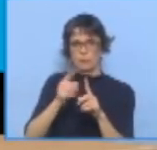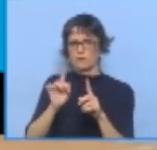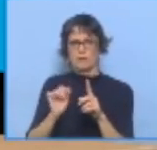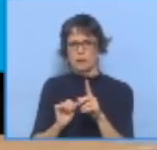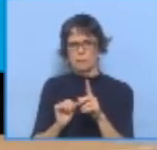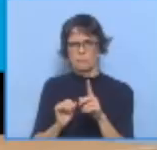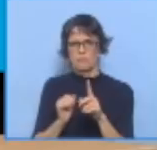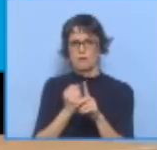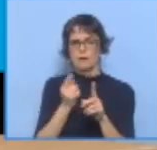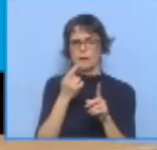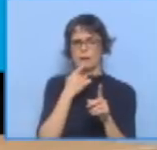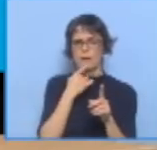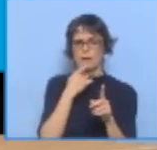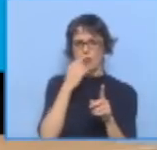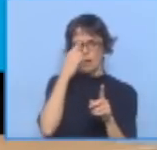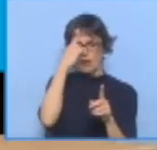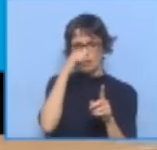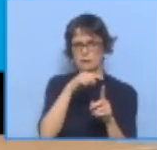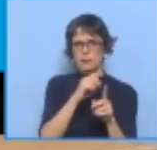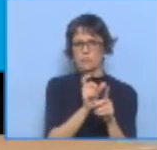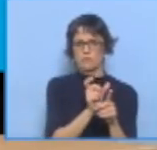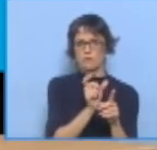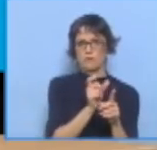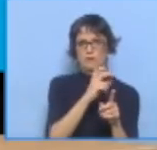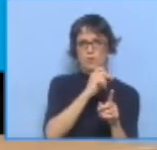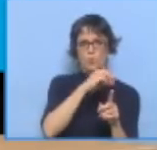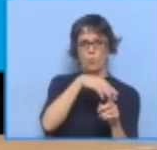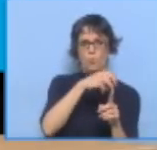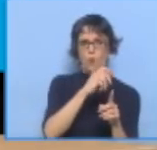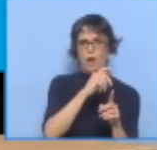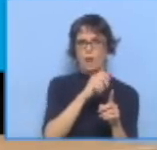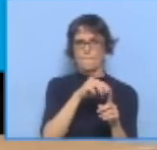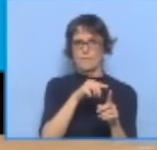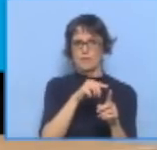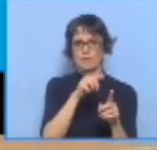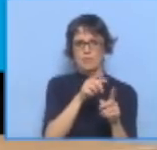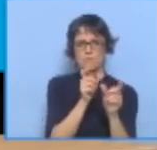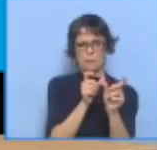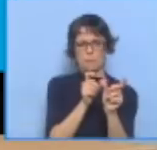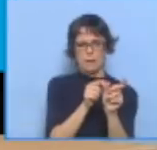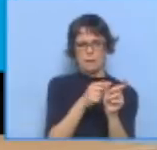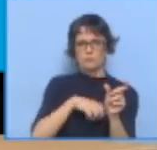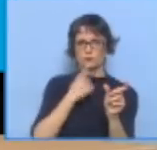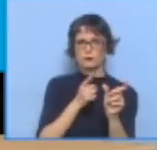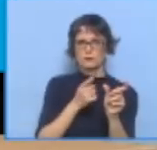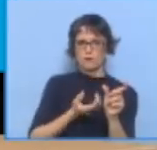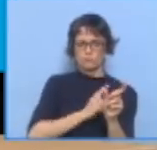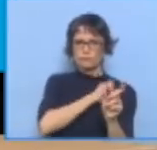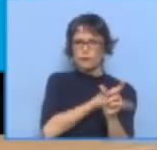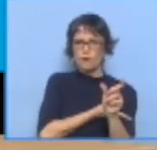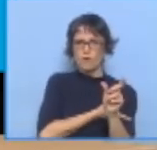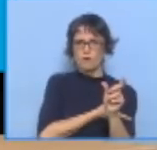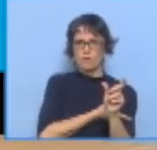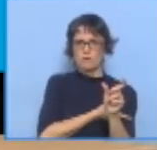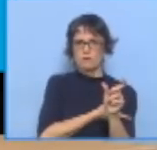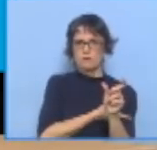o Amen não encontrava em grego nenhuma palavra com uma densidade significativa tão forte como o termo Amen. E então